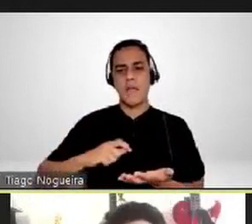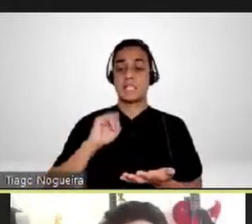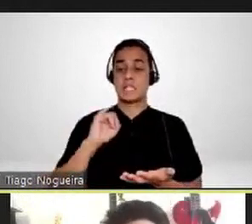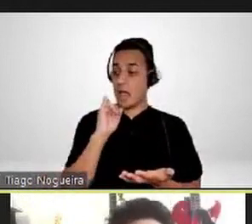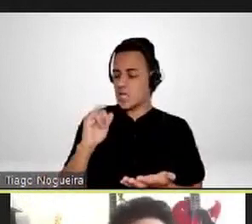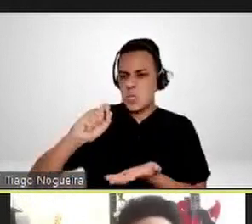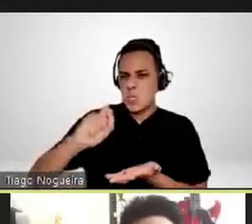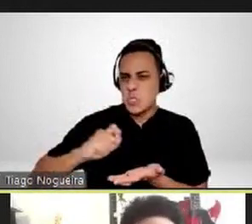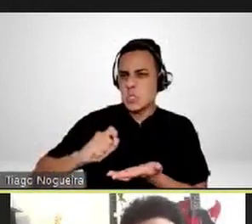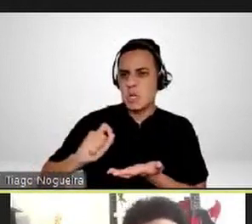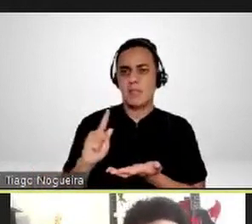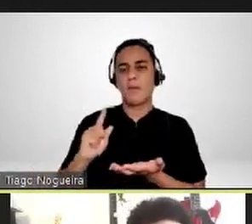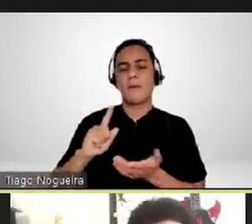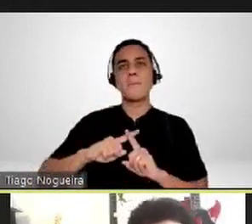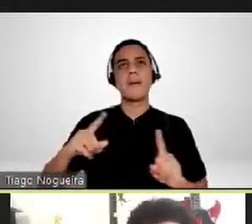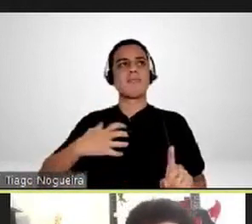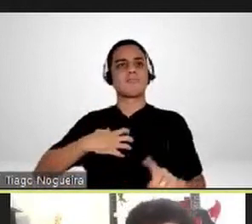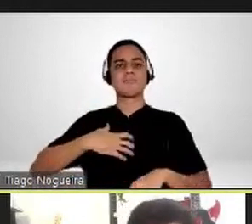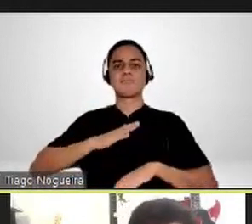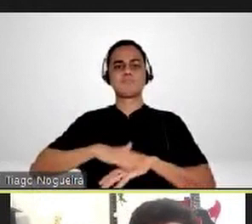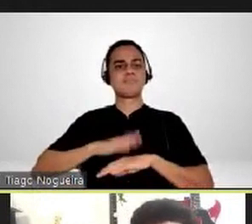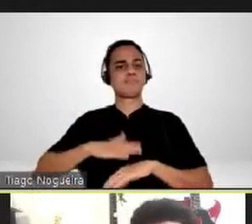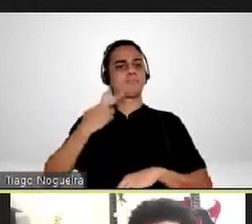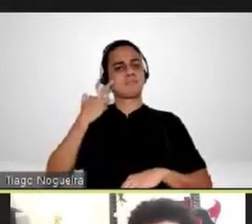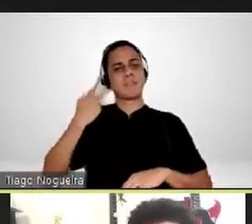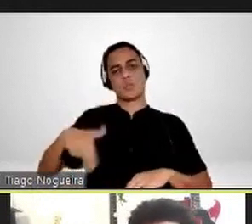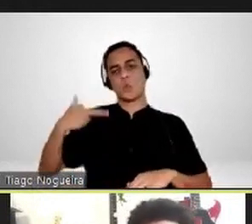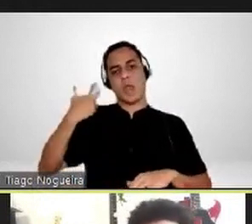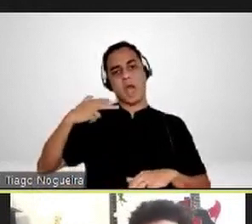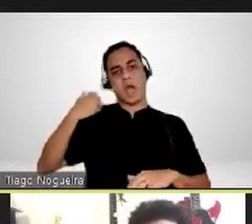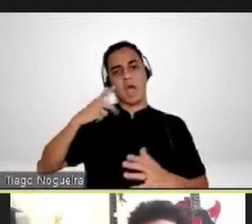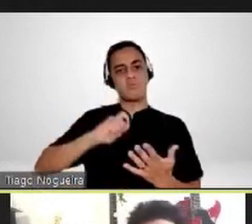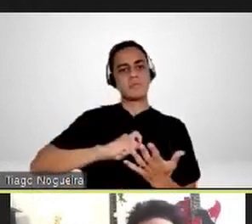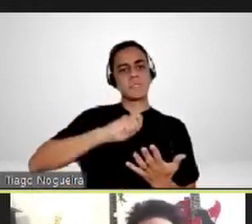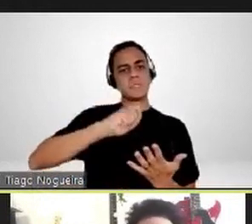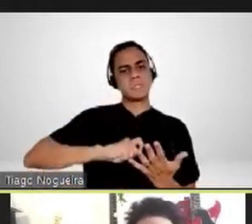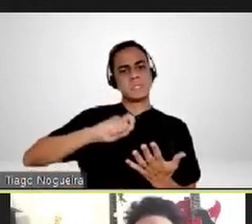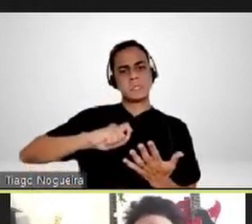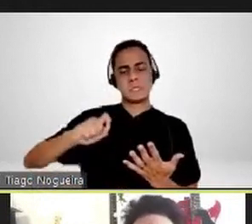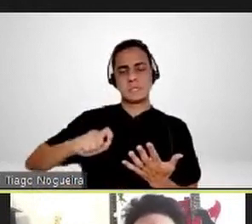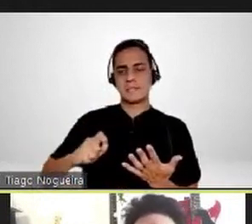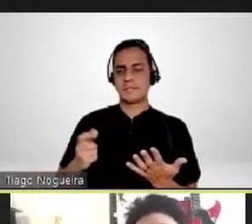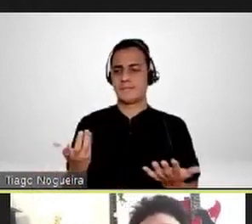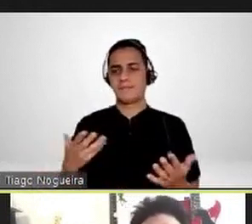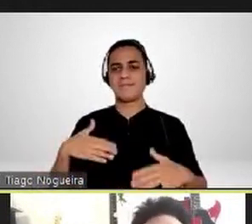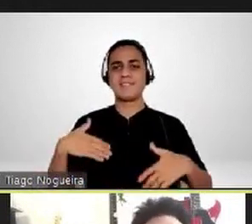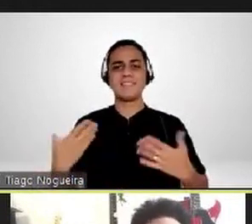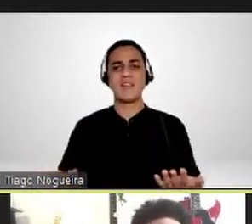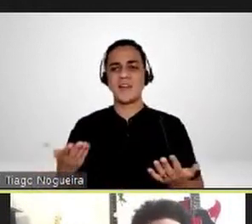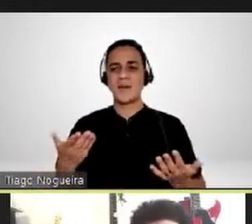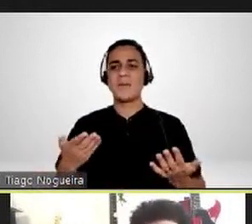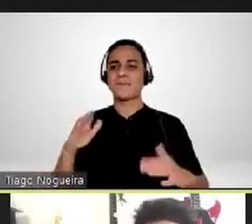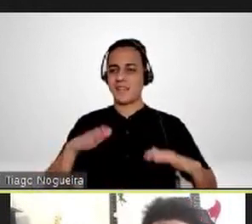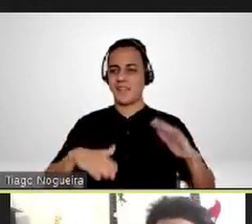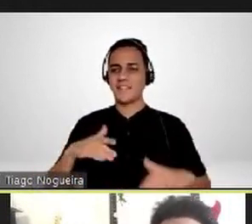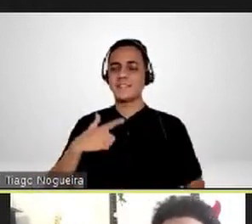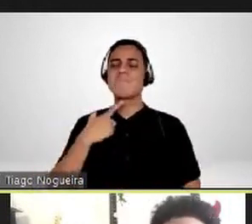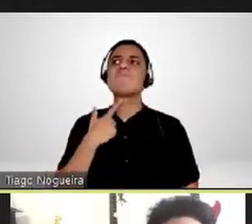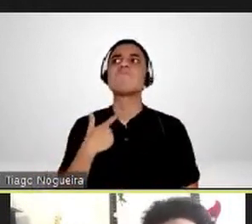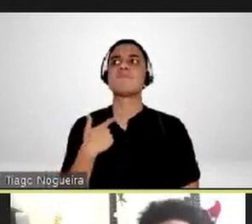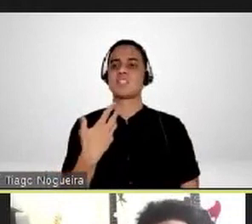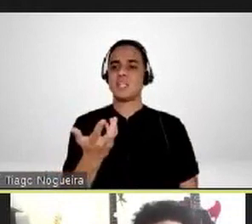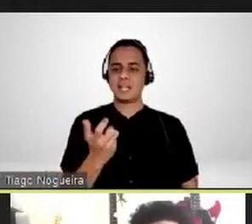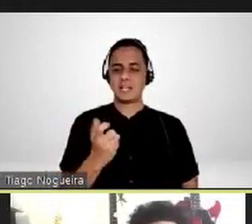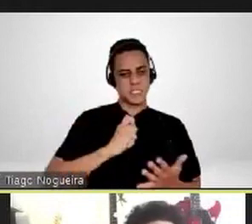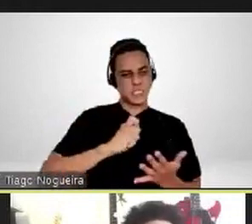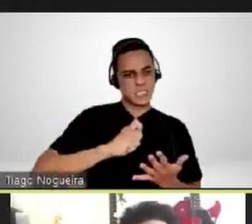tem coisas que são do sujeito, né? Então, não adiantava, todas as vezes que eu queria fazer de um certo jeito, a minha mão me